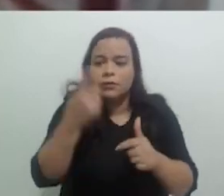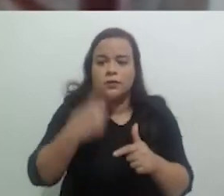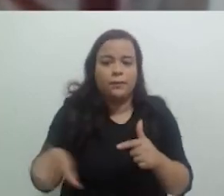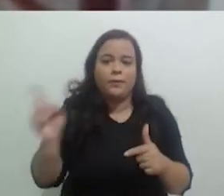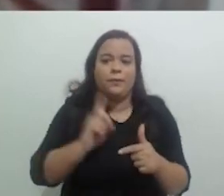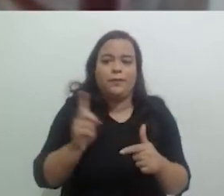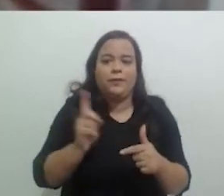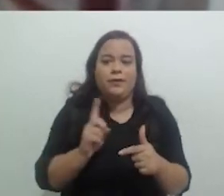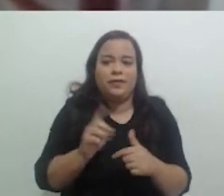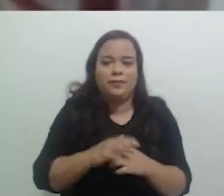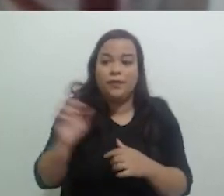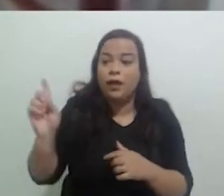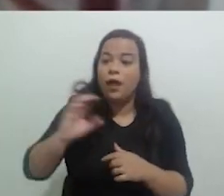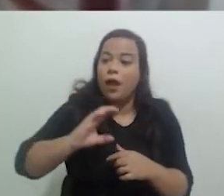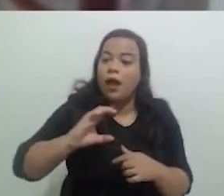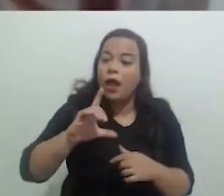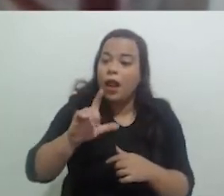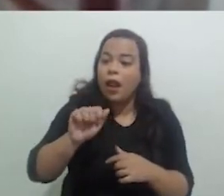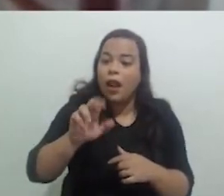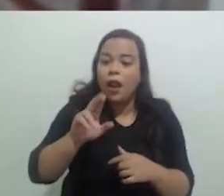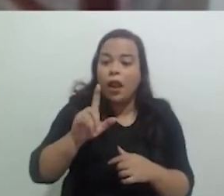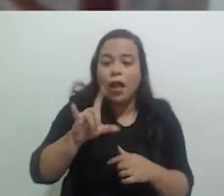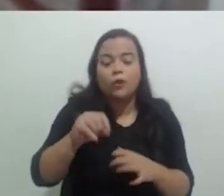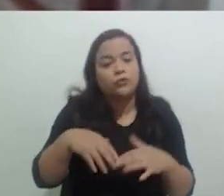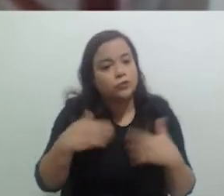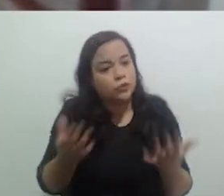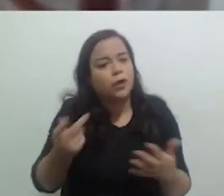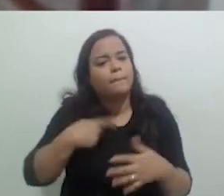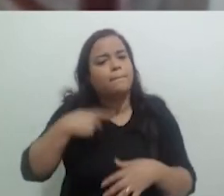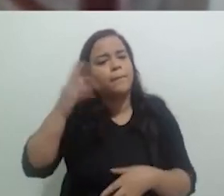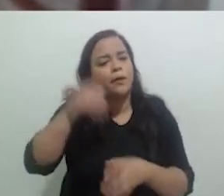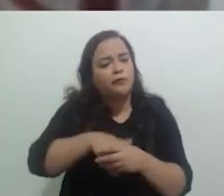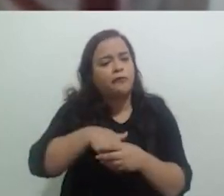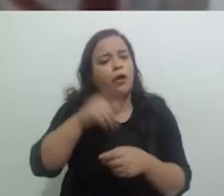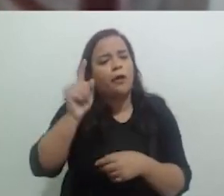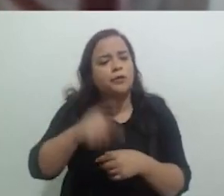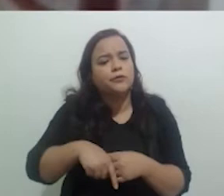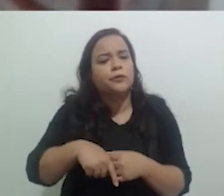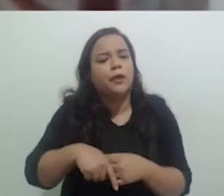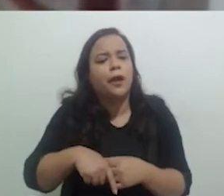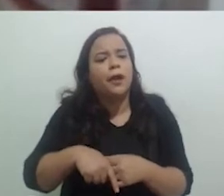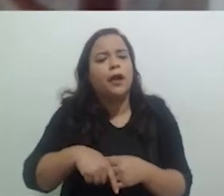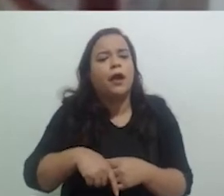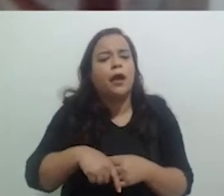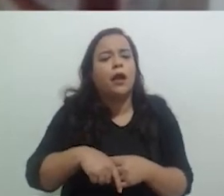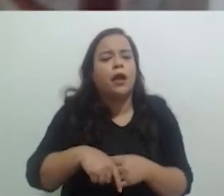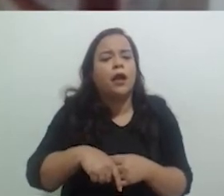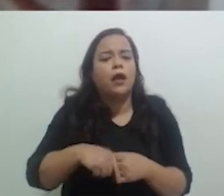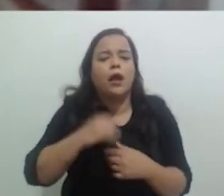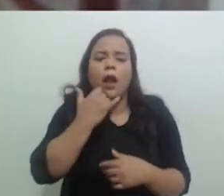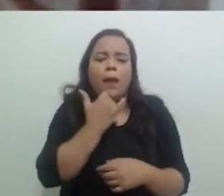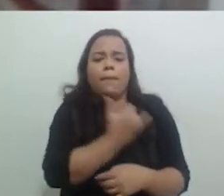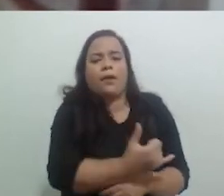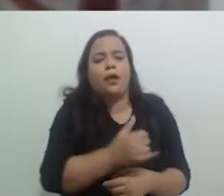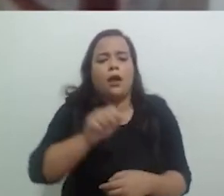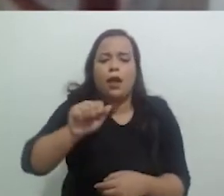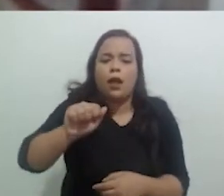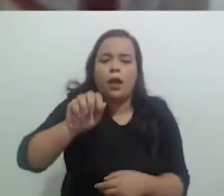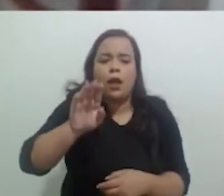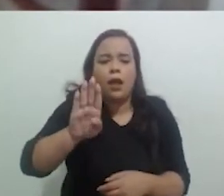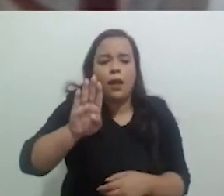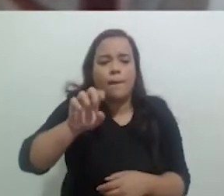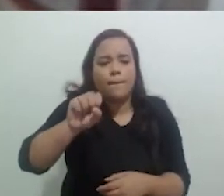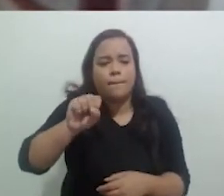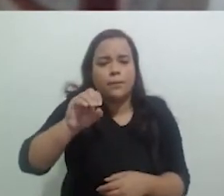meu voto foi pela absolvição, está o voto escrito, porque não havia o tipo lá no material